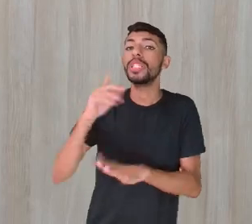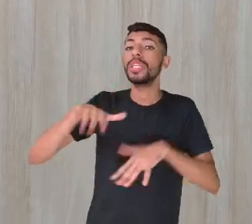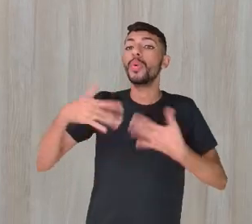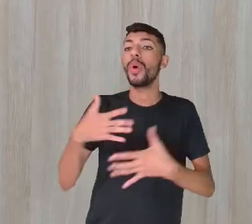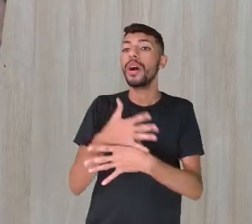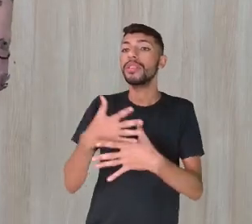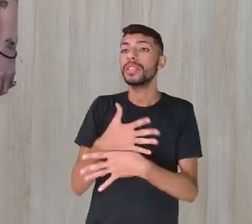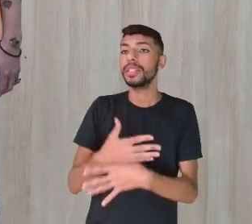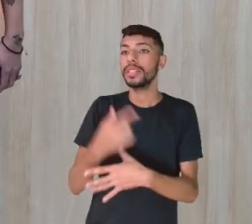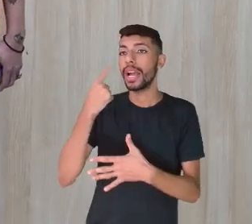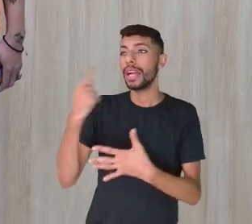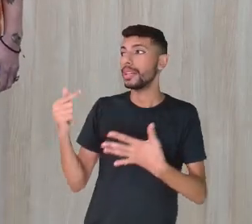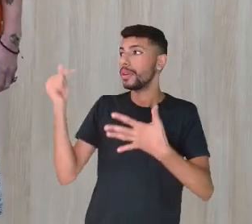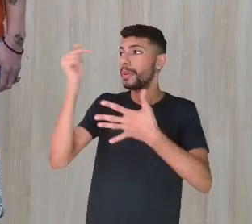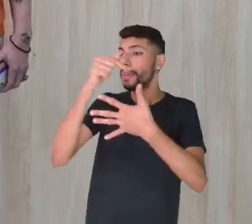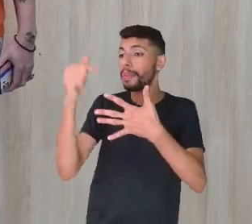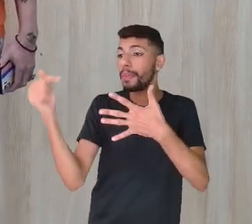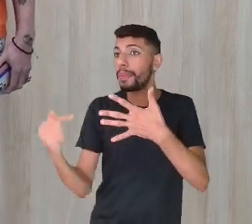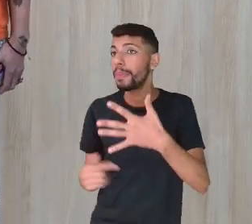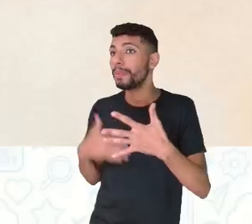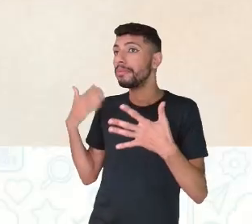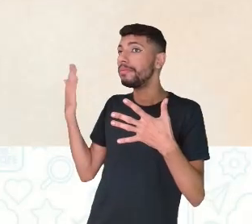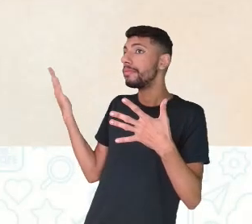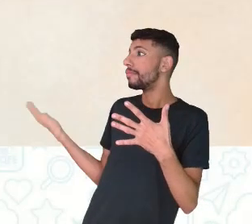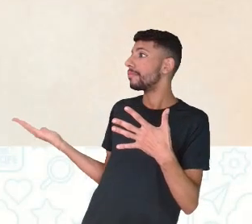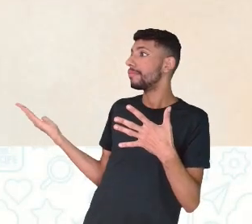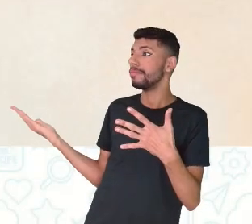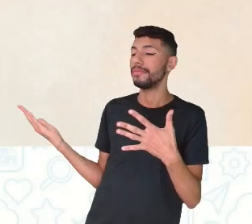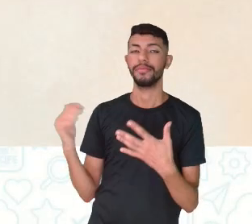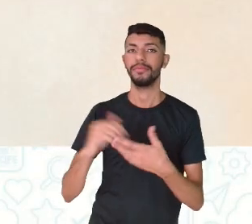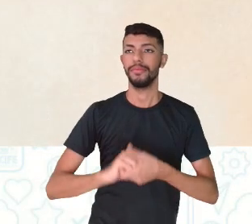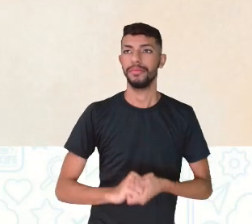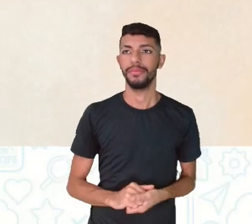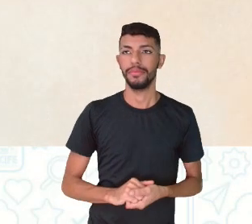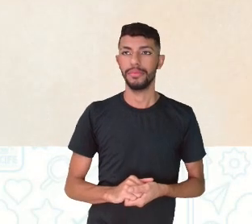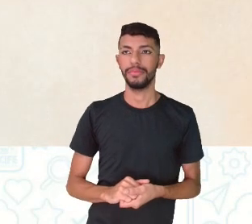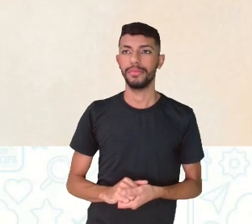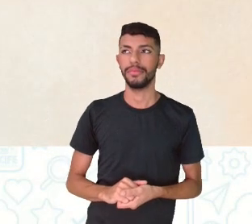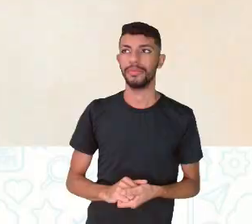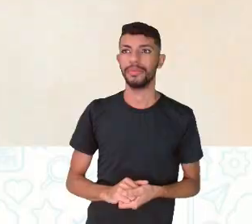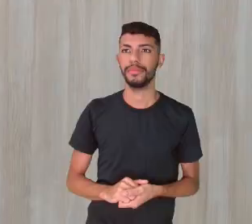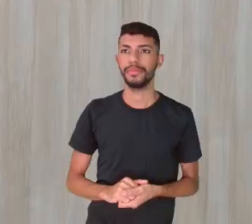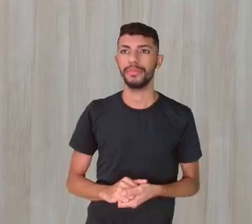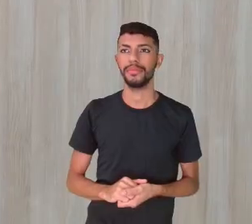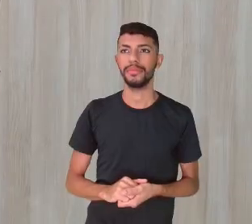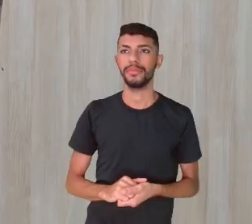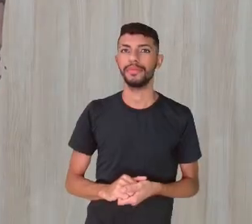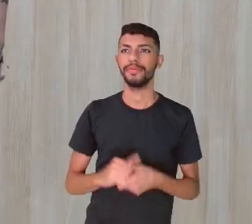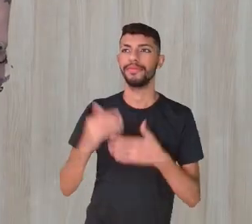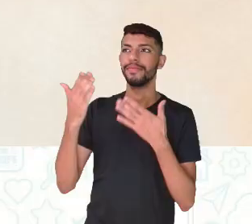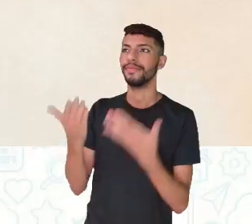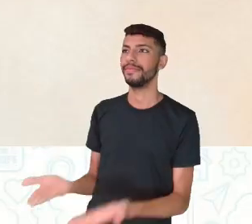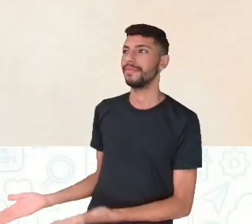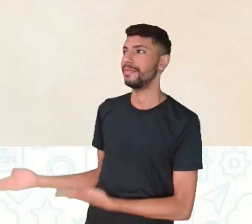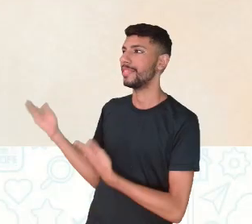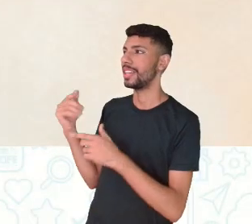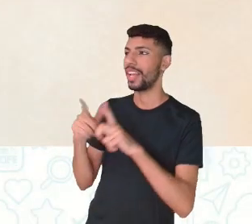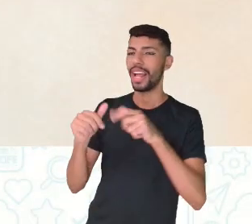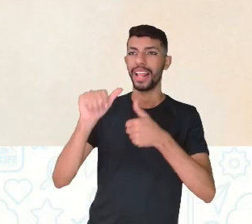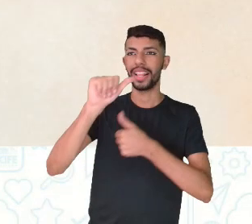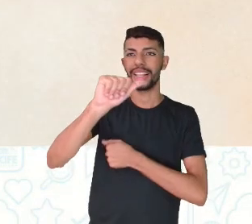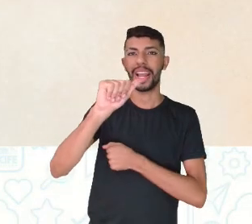em Boston, Filadélfia, Nova York, Washington ou Baltimore? Foi? Letra